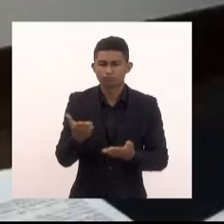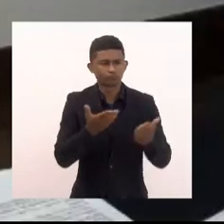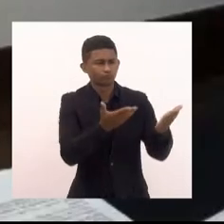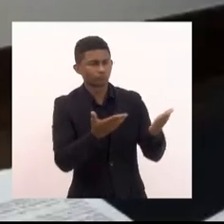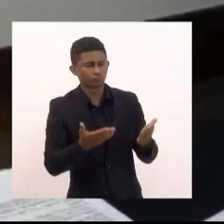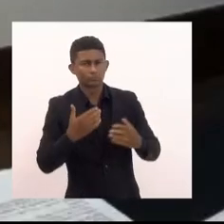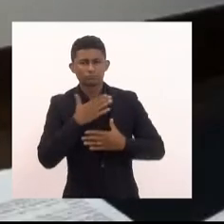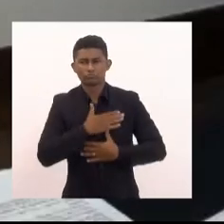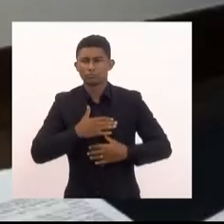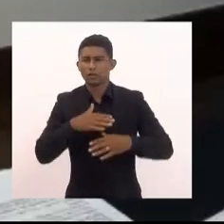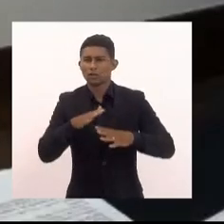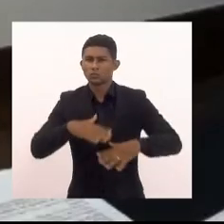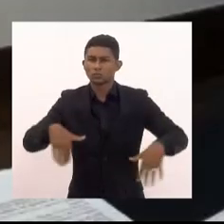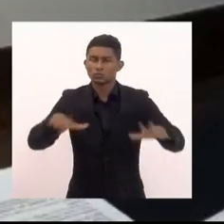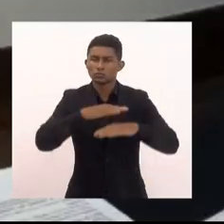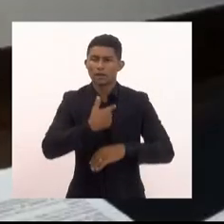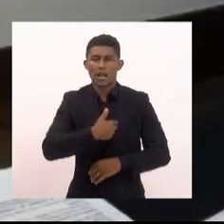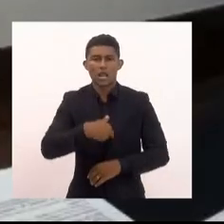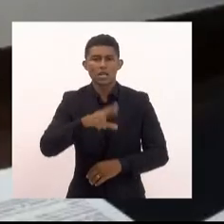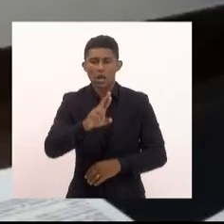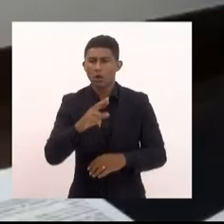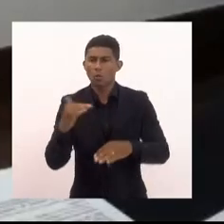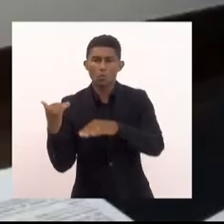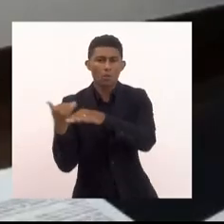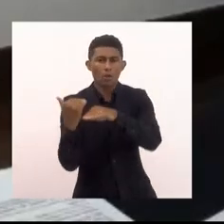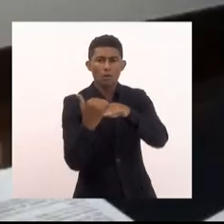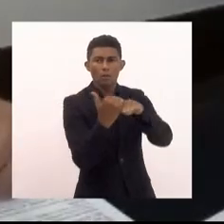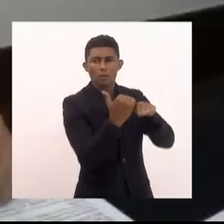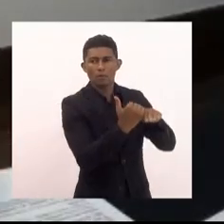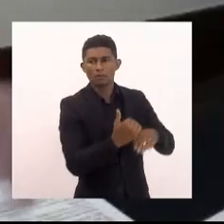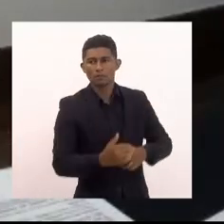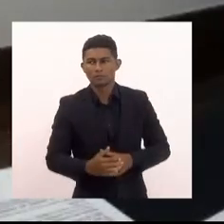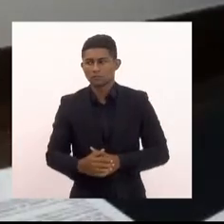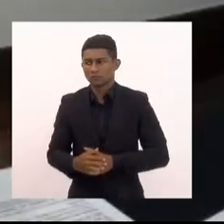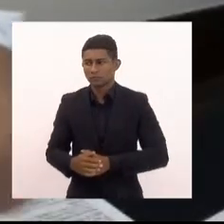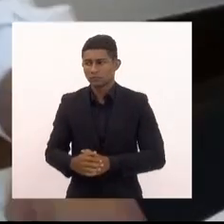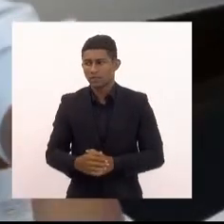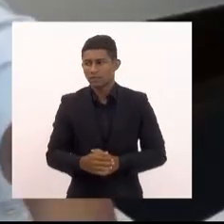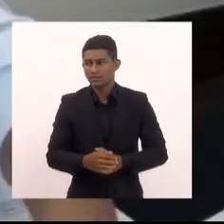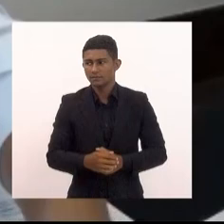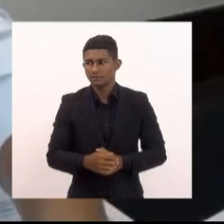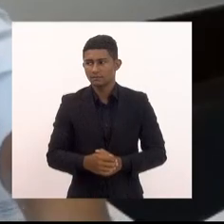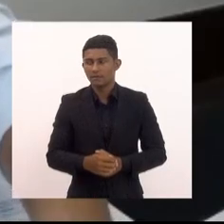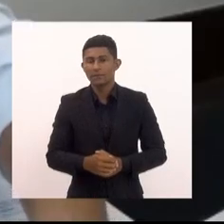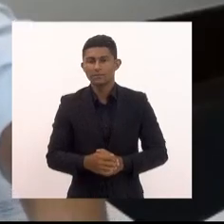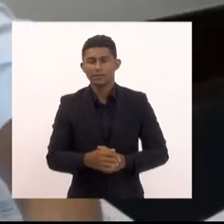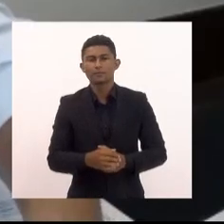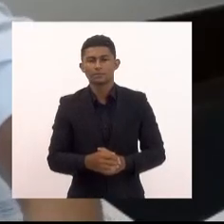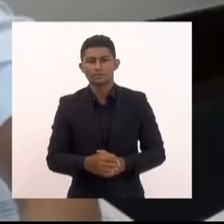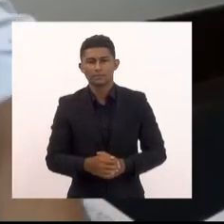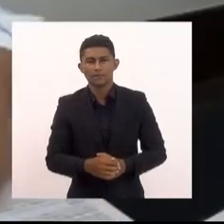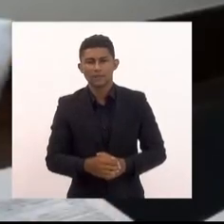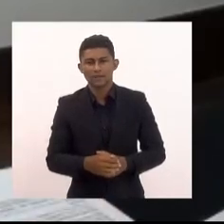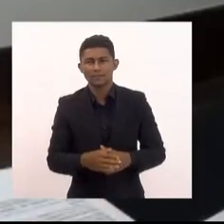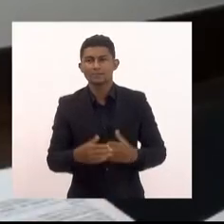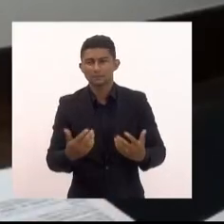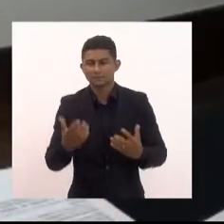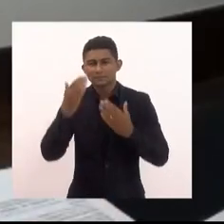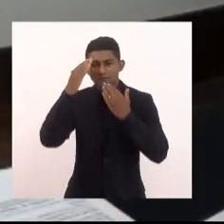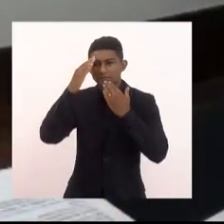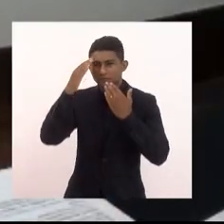do sincretismo, como tem esses projetos as suas marcas. Portanto, agradeço aos deputados e deputadas que